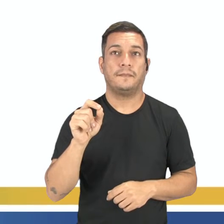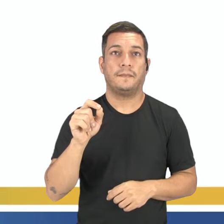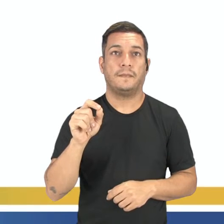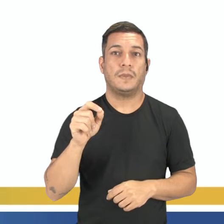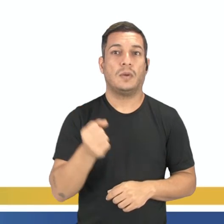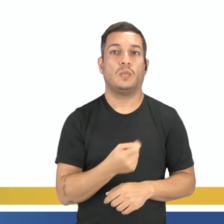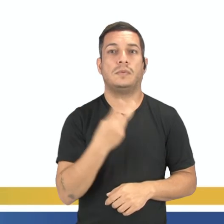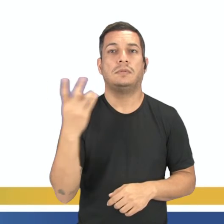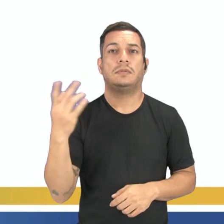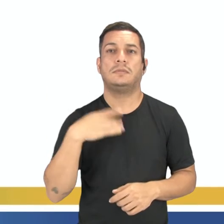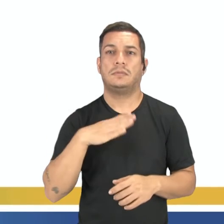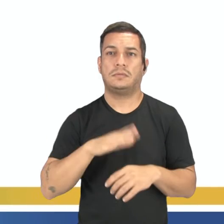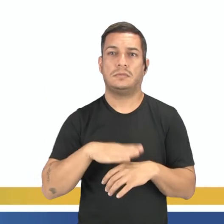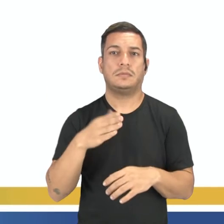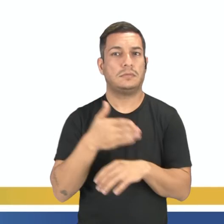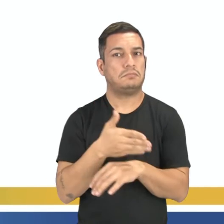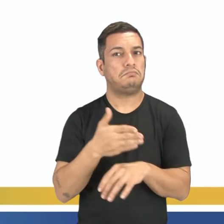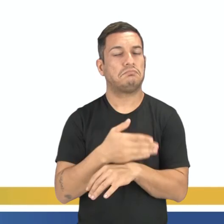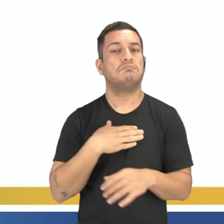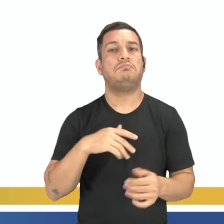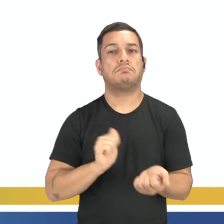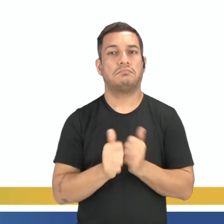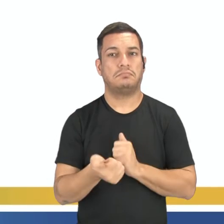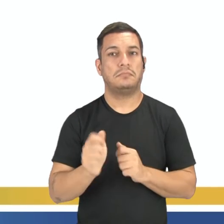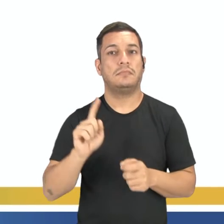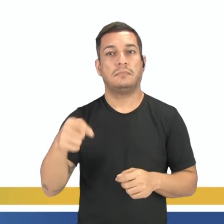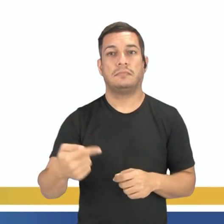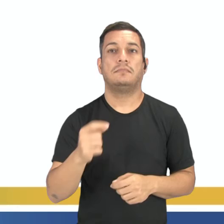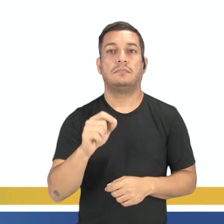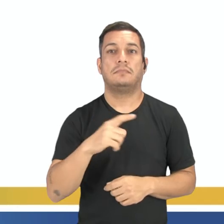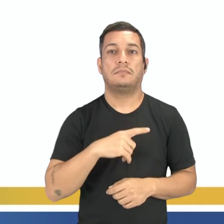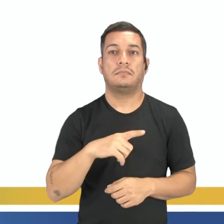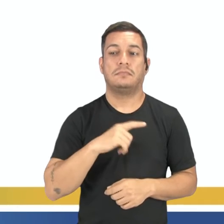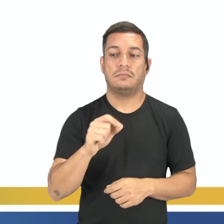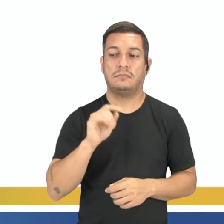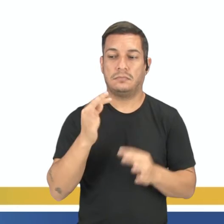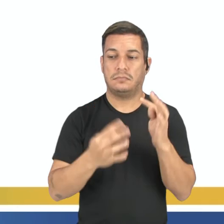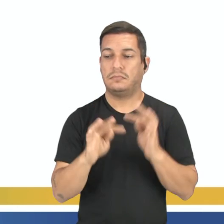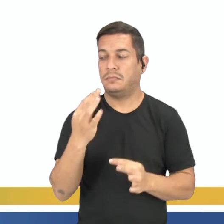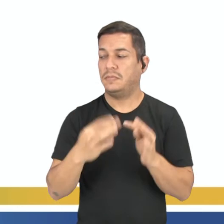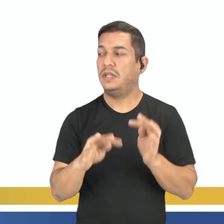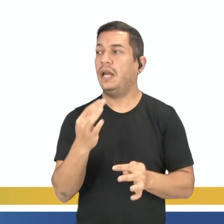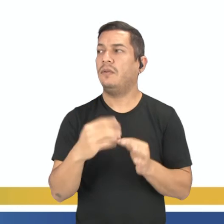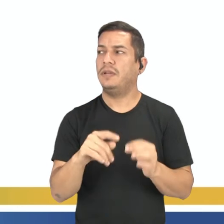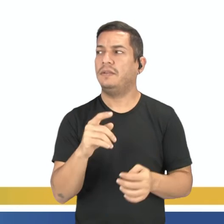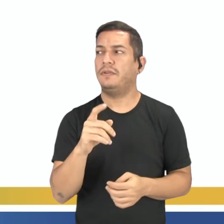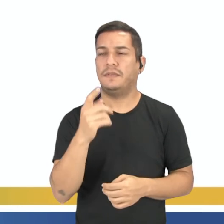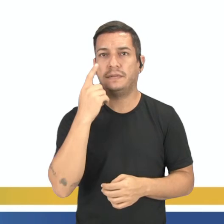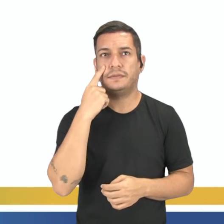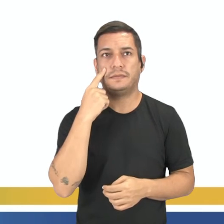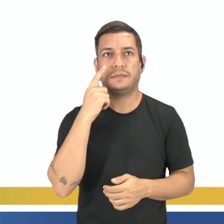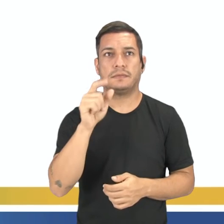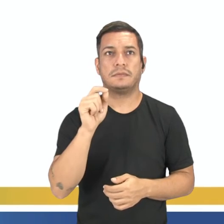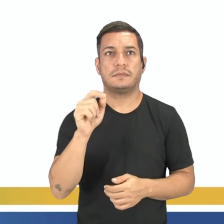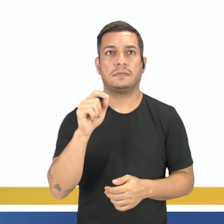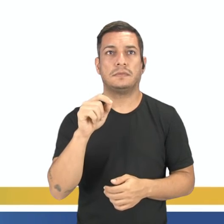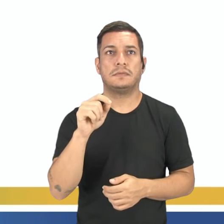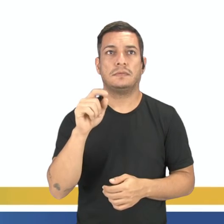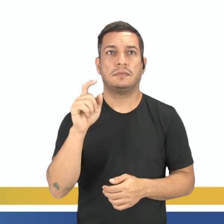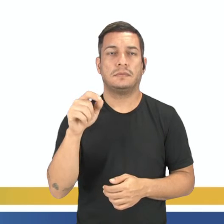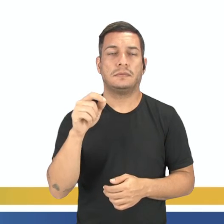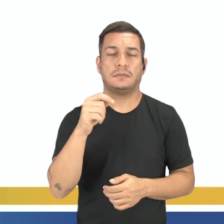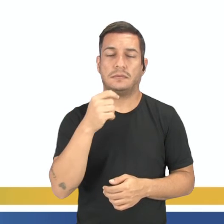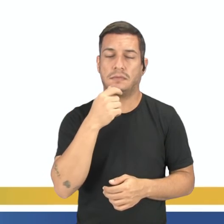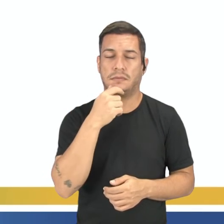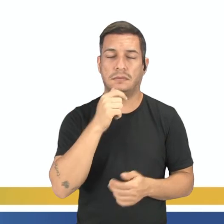grande quantidade de aumento de acessos ao esporte esportivo depois do advento da tecnologia. Verdadeiro, o esporte moderno é